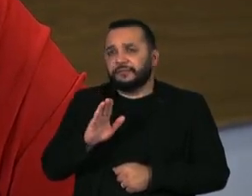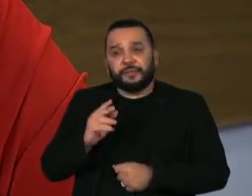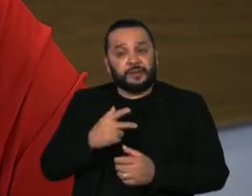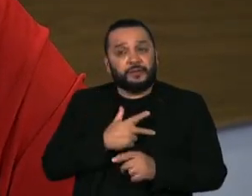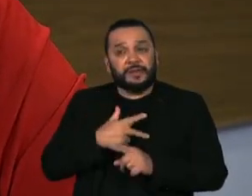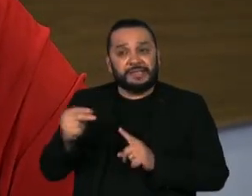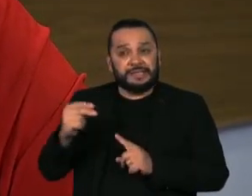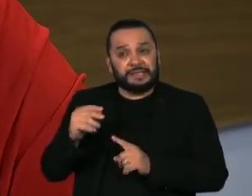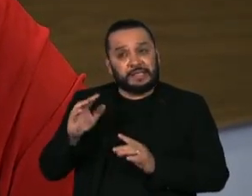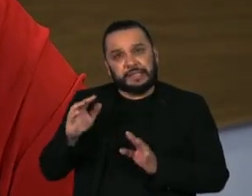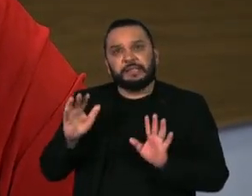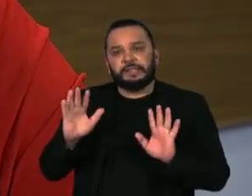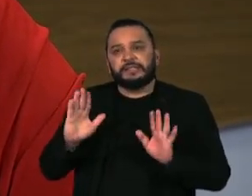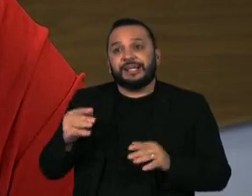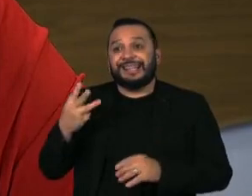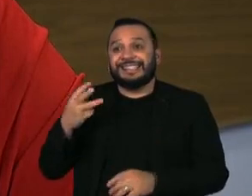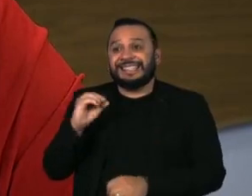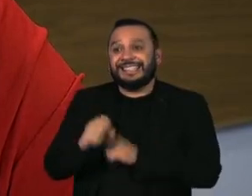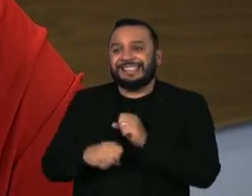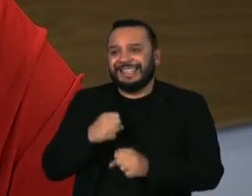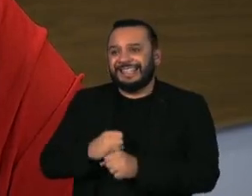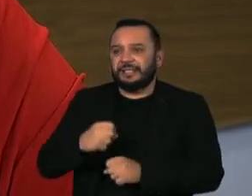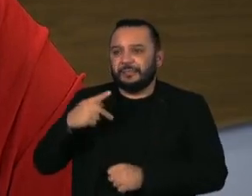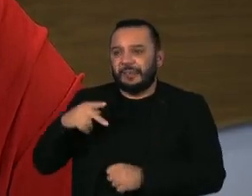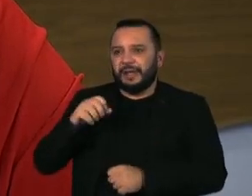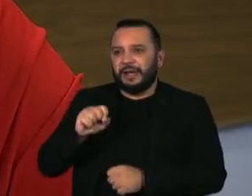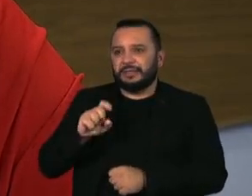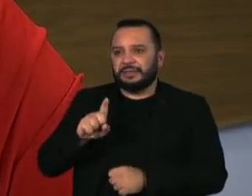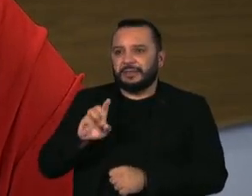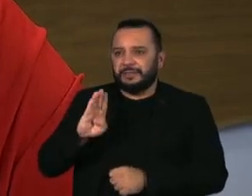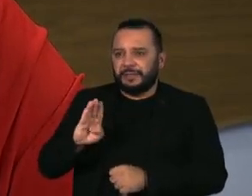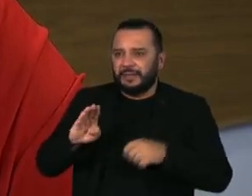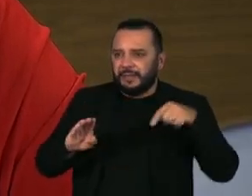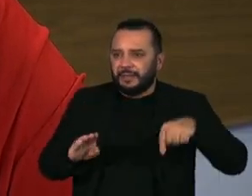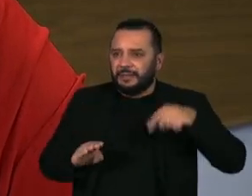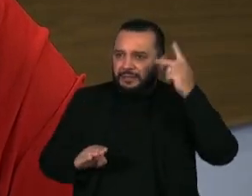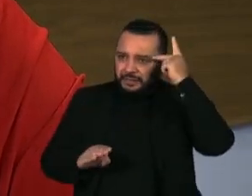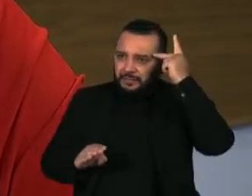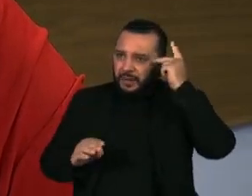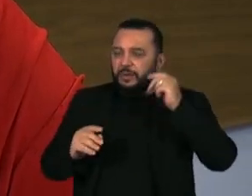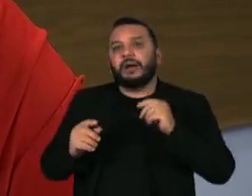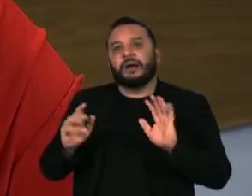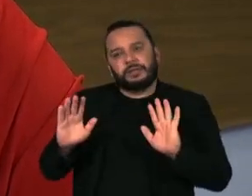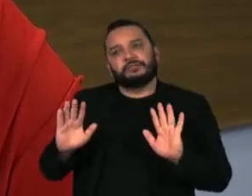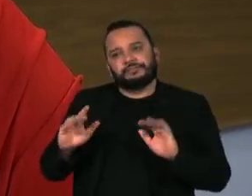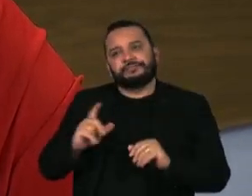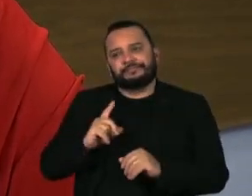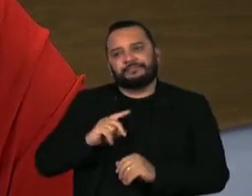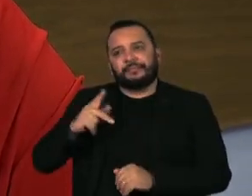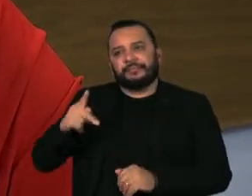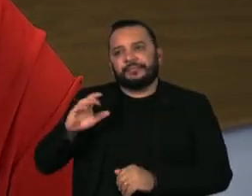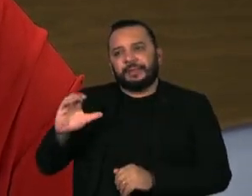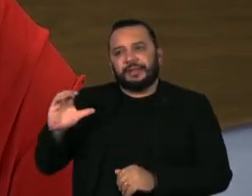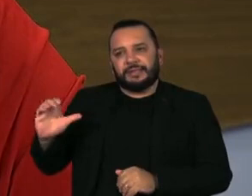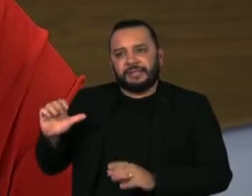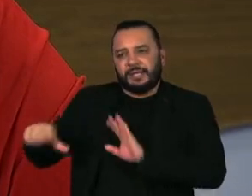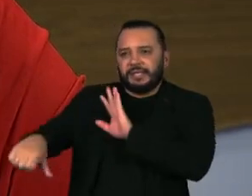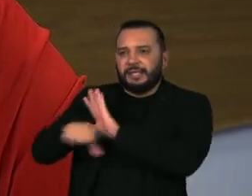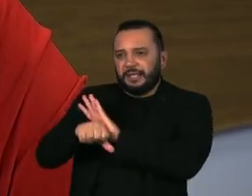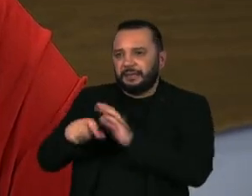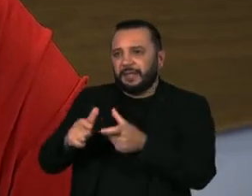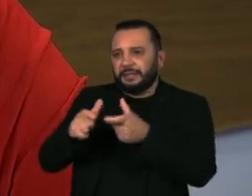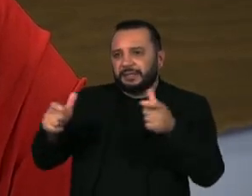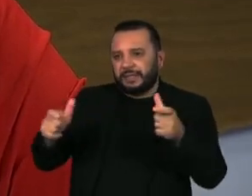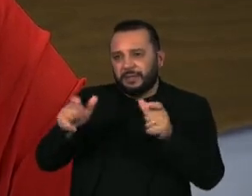vencer, são quase 30 anos do PSDB em São Paulo, né? Nesse tempo, surgiu o PCC cresceu para os outros estados do